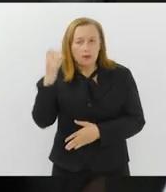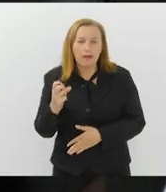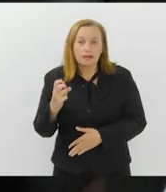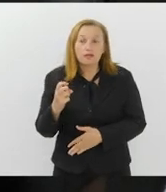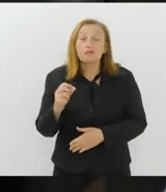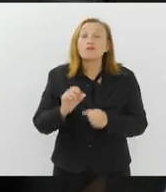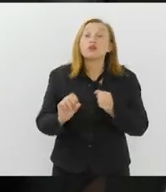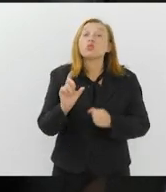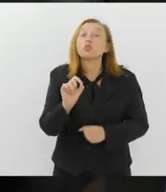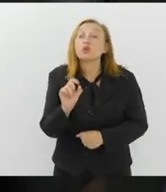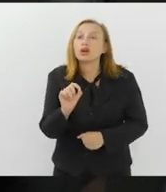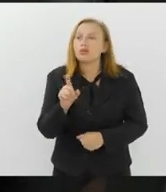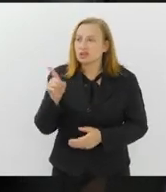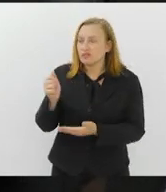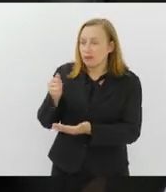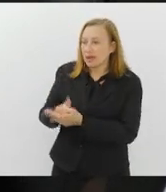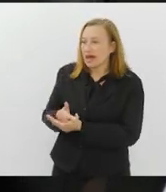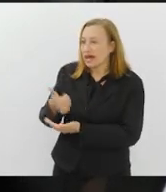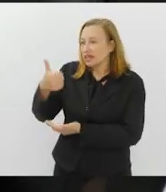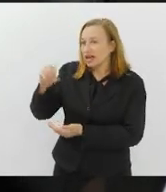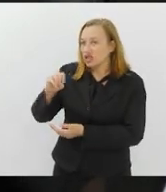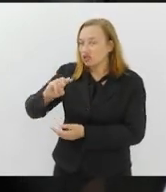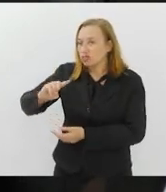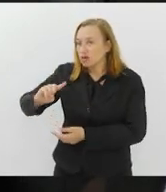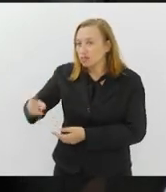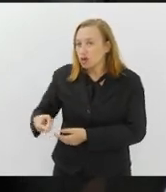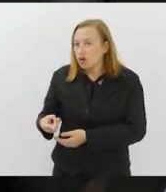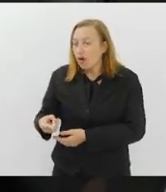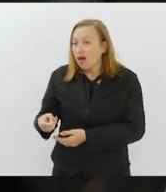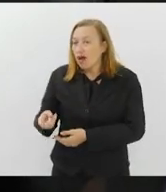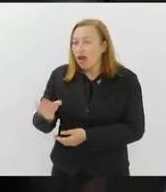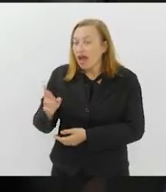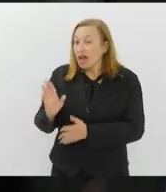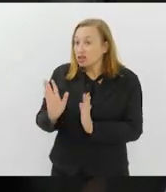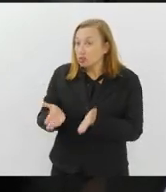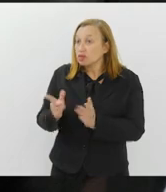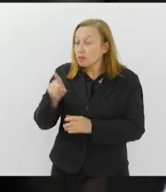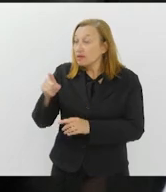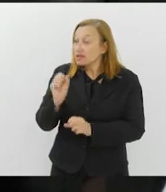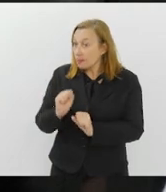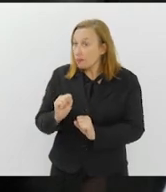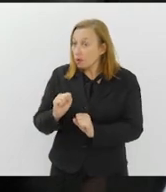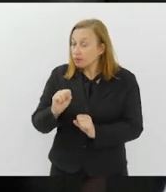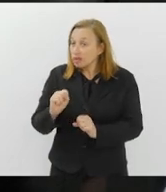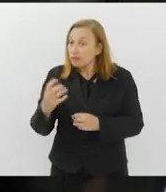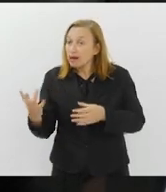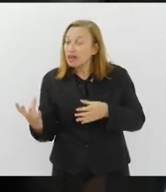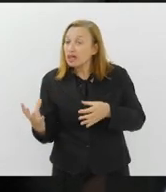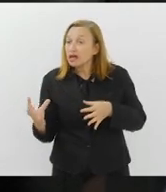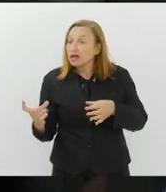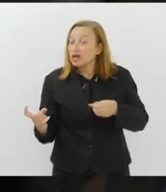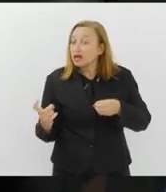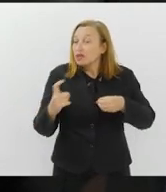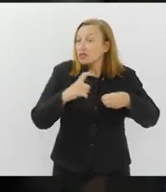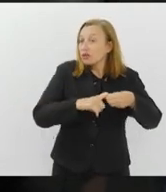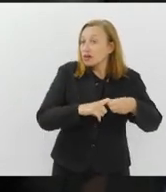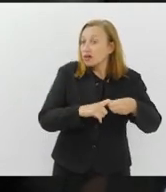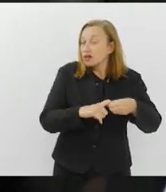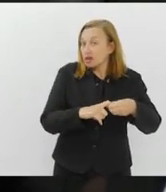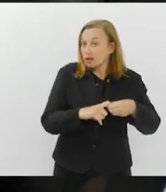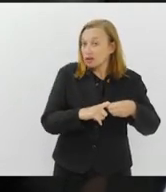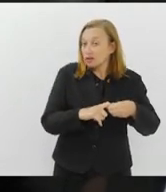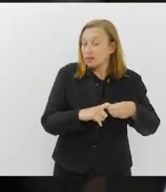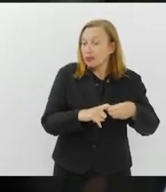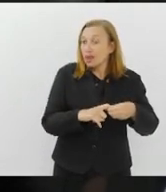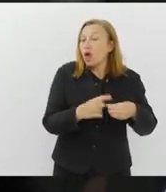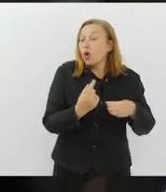fazem? Olha, você vai pagar R$10 mil hoje, mas você pode pedir a migração para um plano com cobertura menor, e você